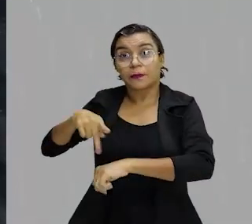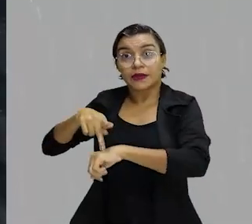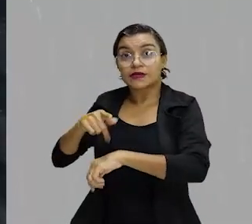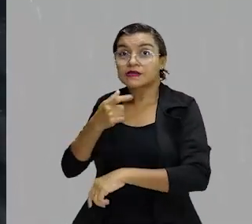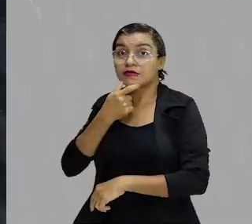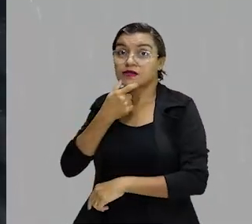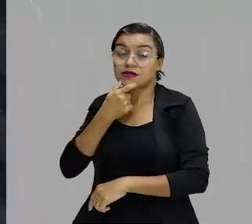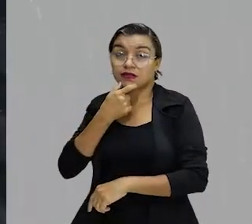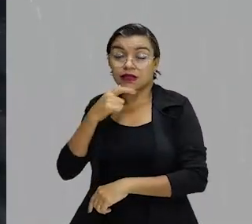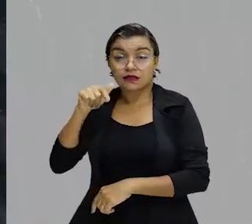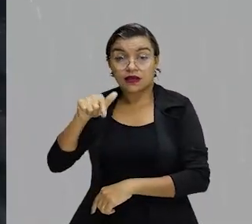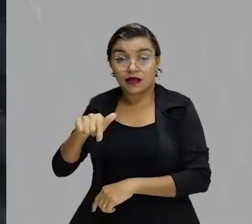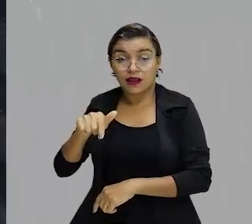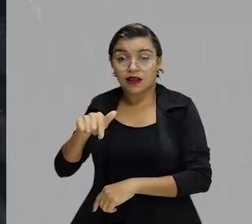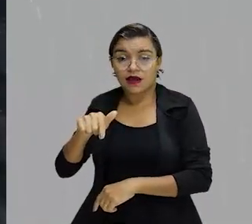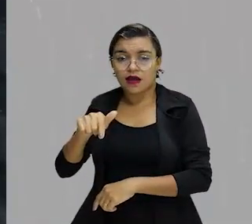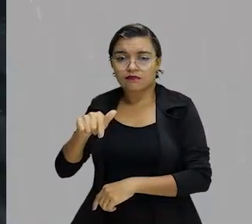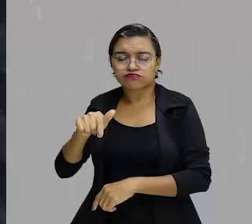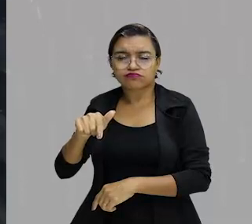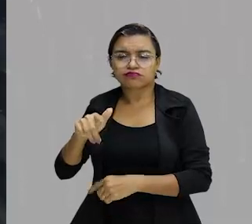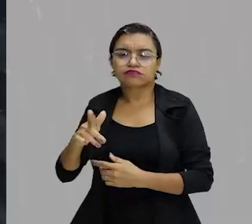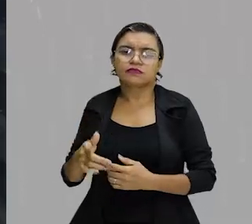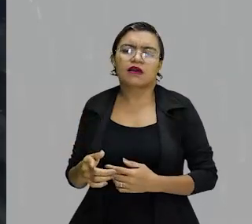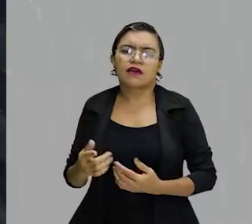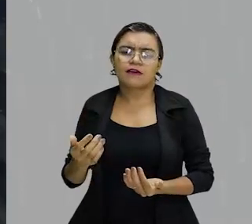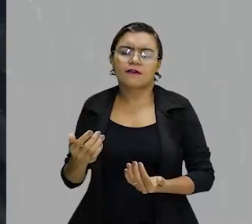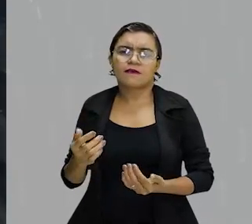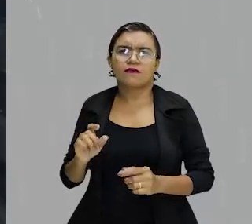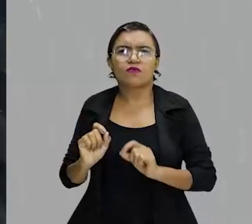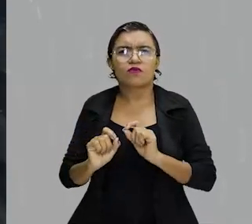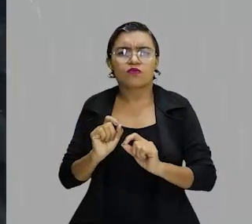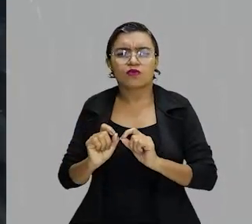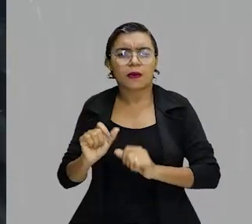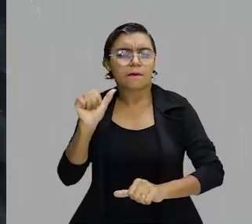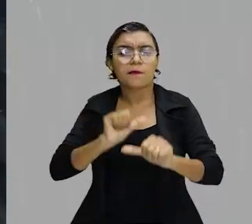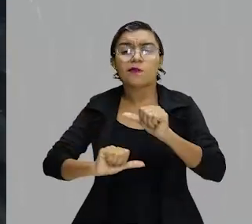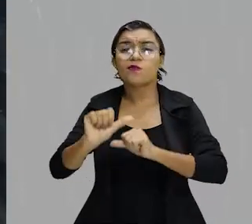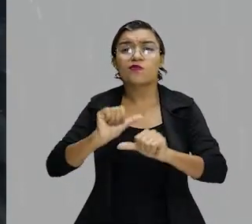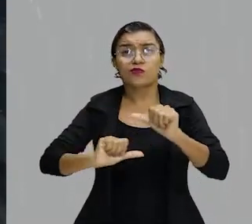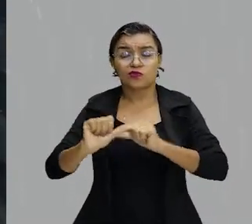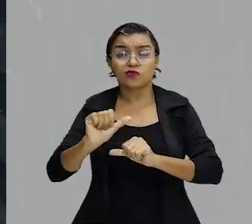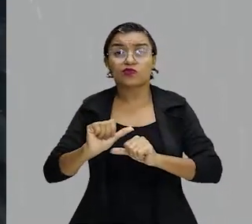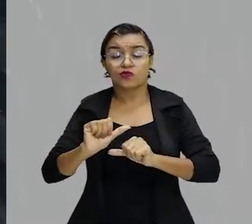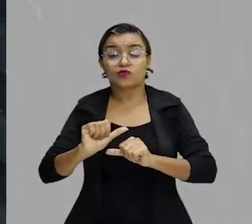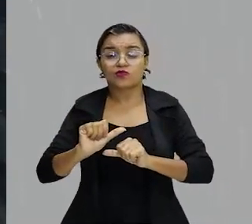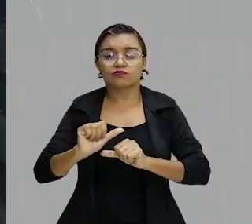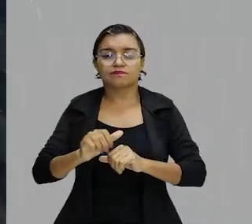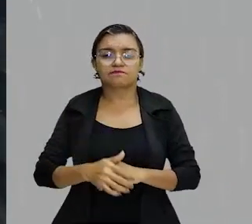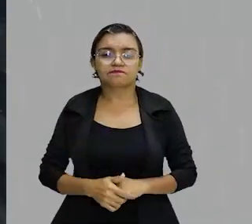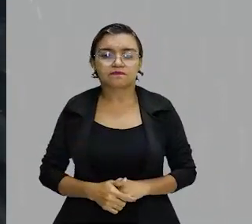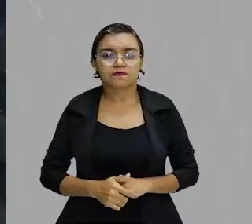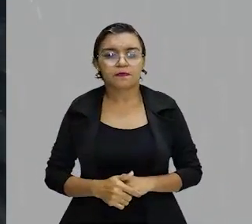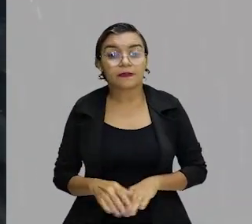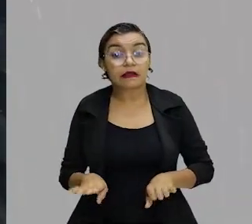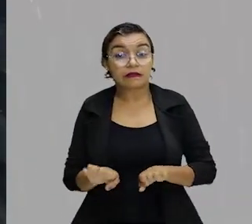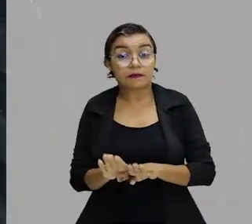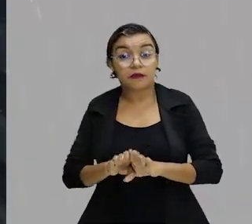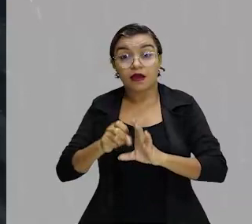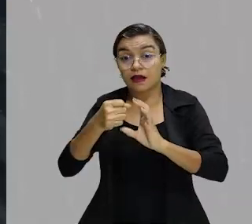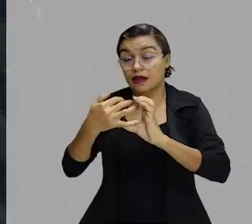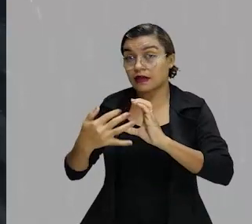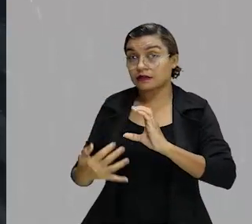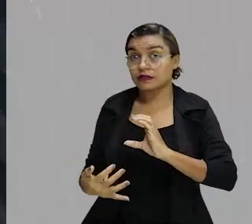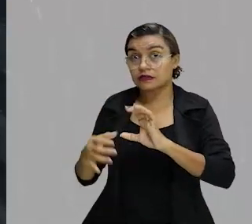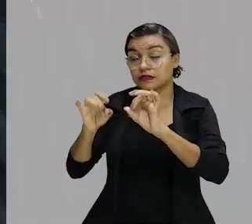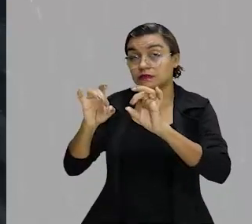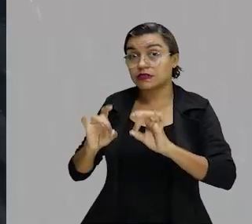mencionei, com aquelas imposições culturais que existiam durante a Idade Média. Algumas características específicas